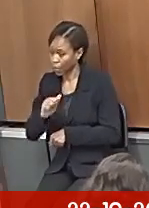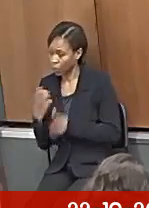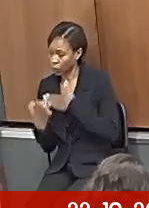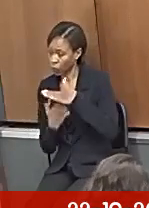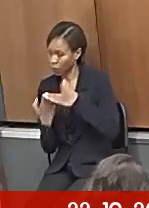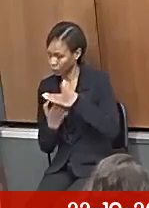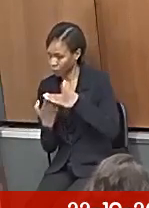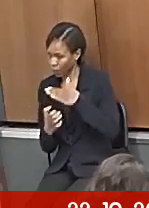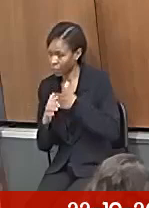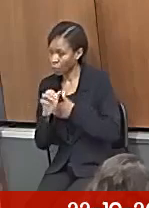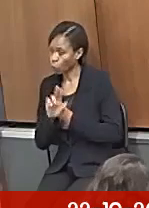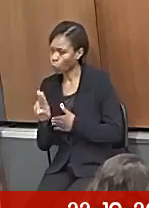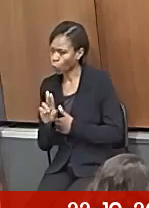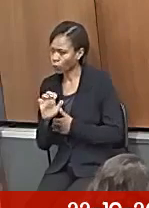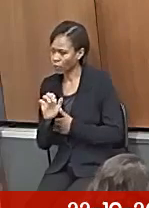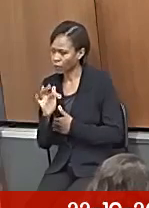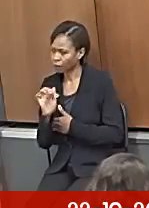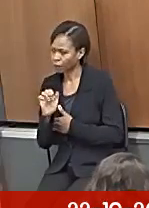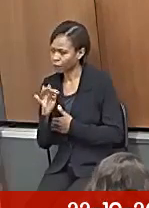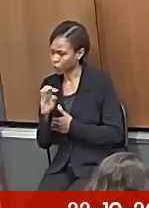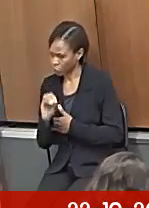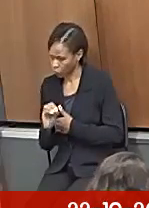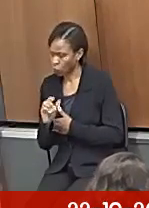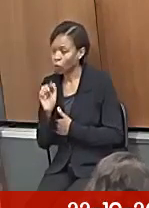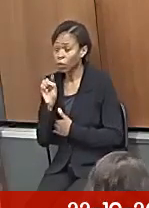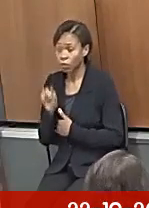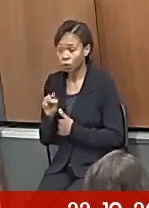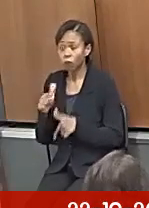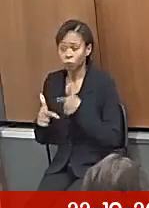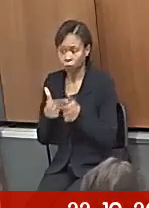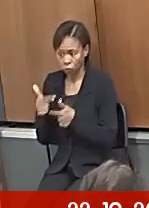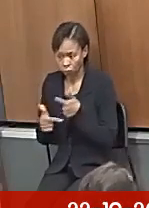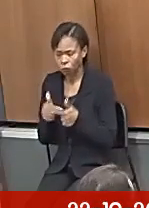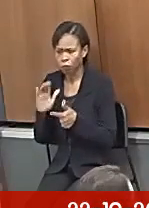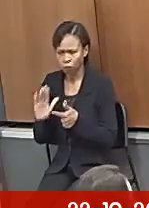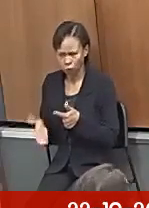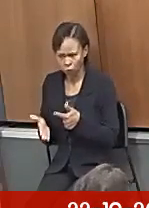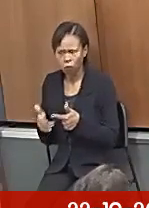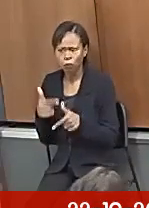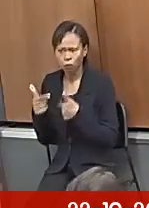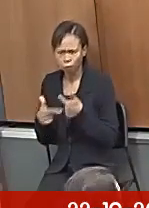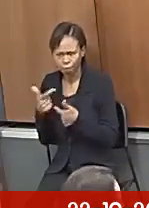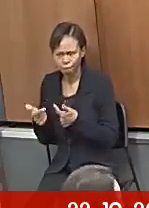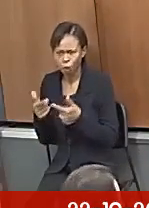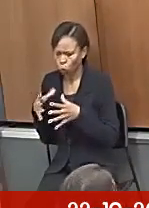Efeito, quem tiver, dá uma olhadinha. Ela trabalhou com